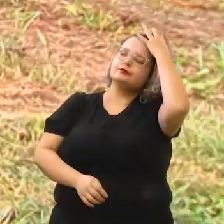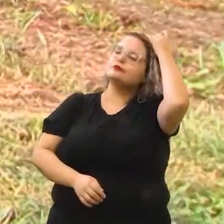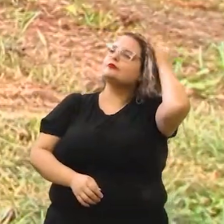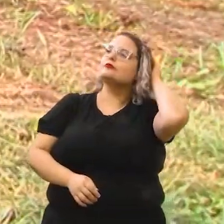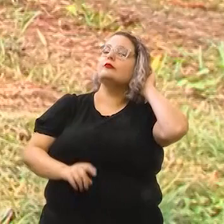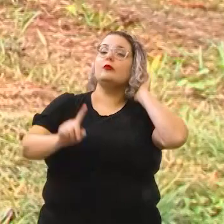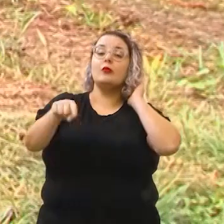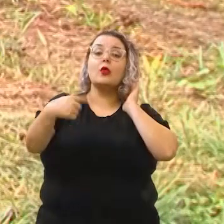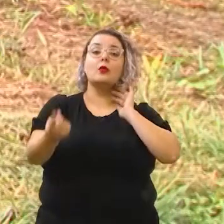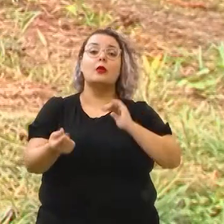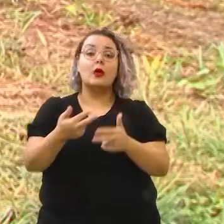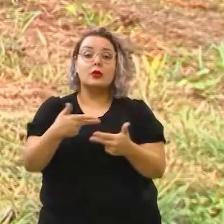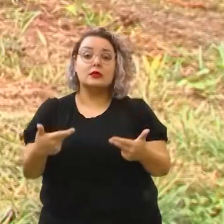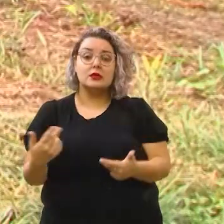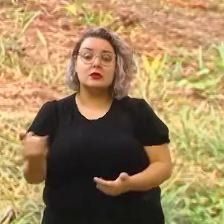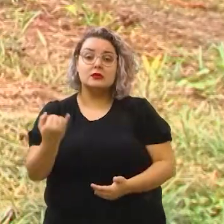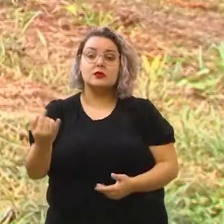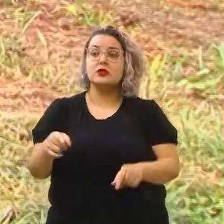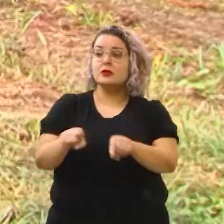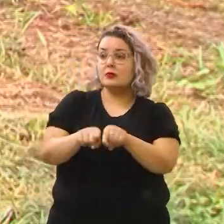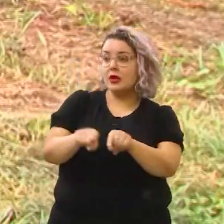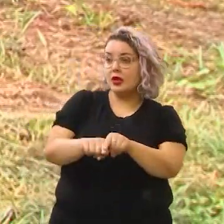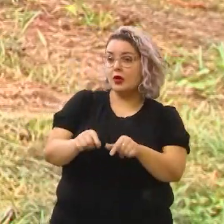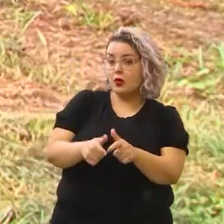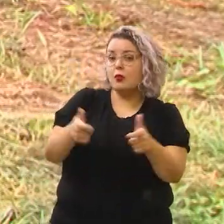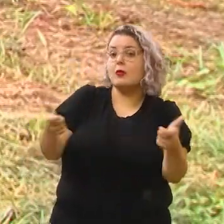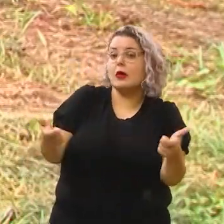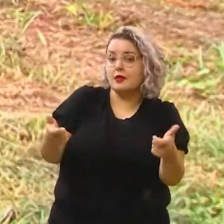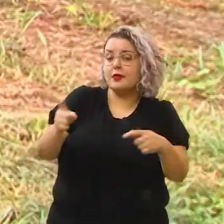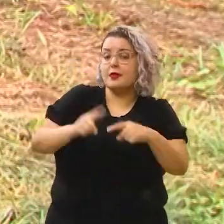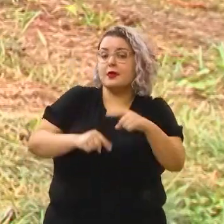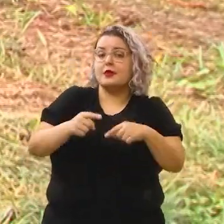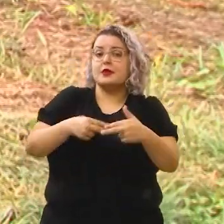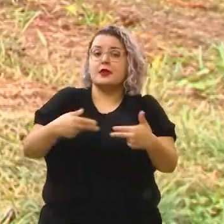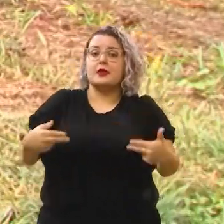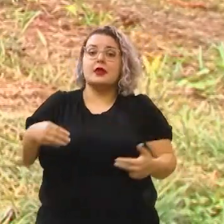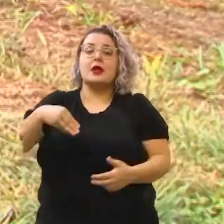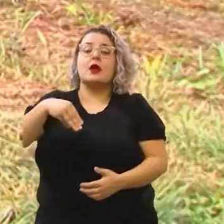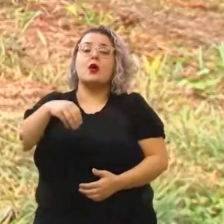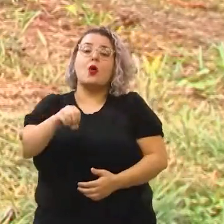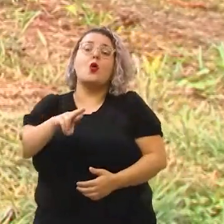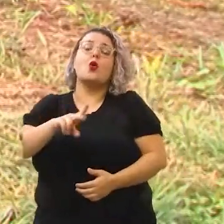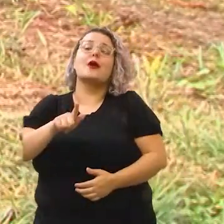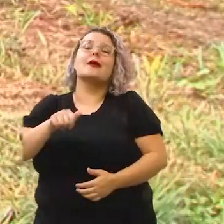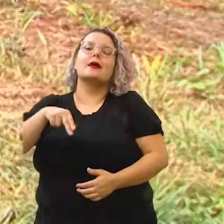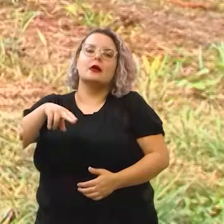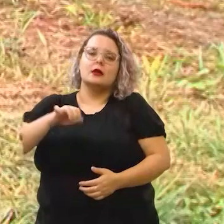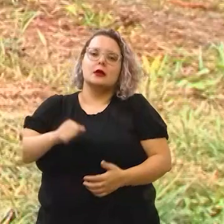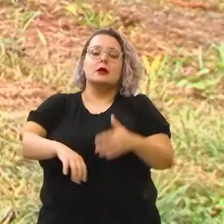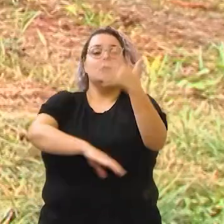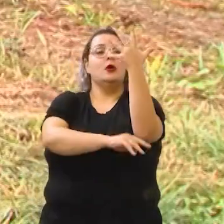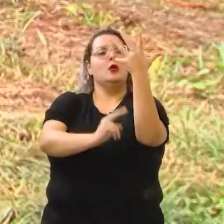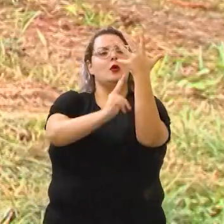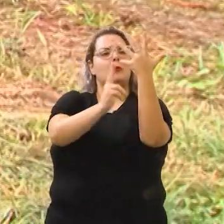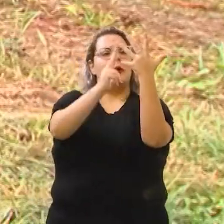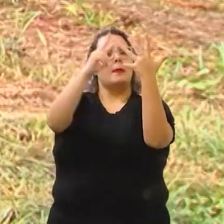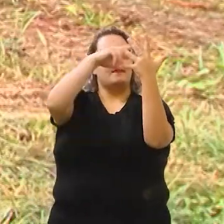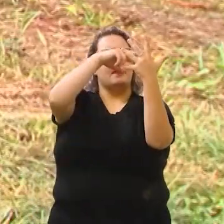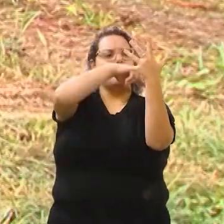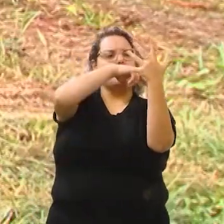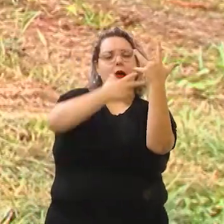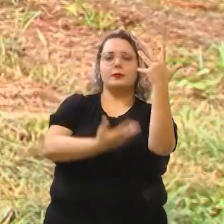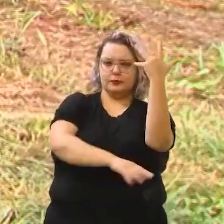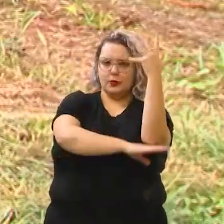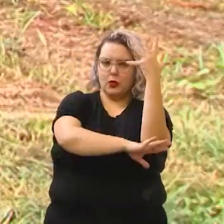outra questão importante também é o aumento da matéria orgânica no solo, né? Quando você faz a poda dessas árvores, quando o